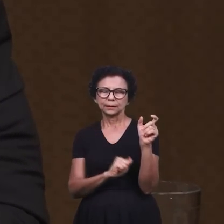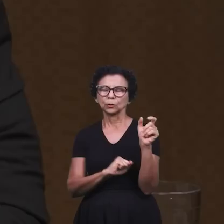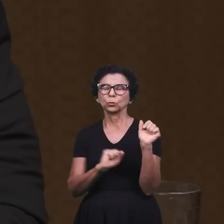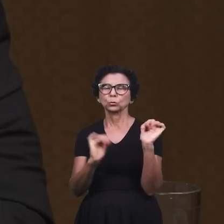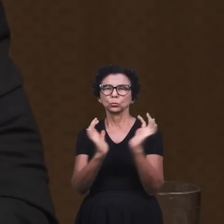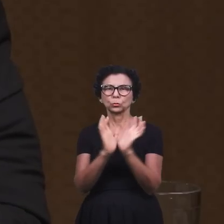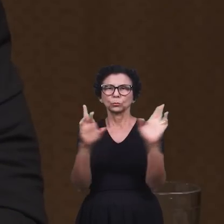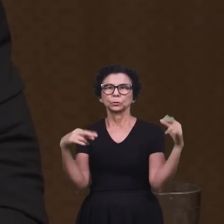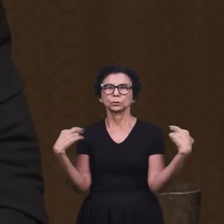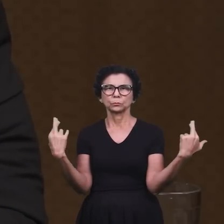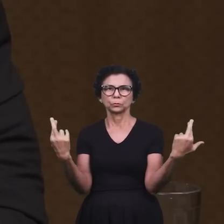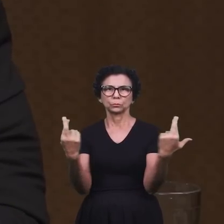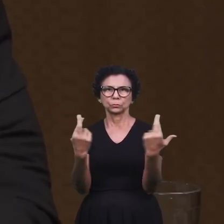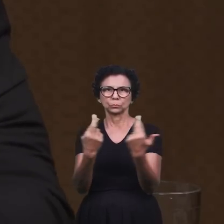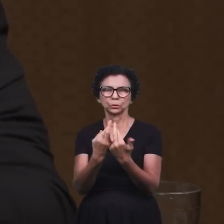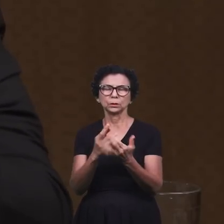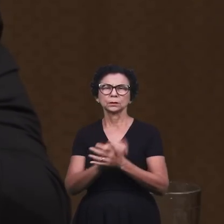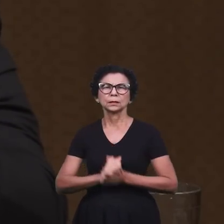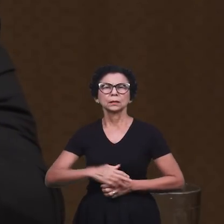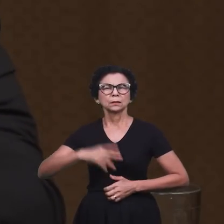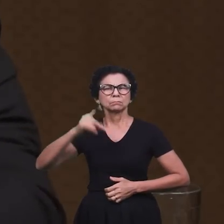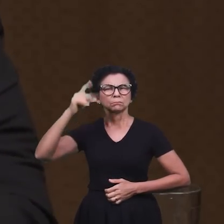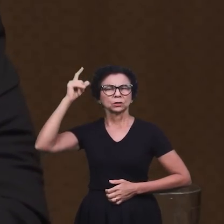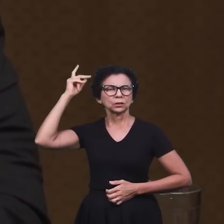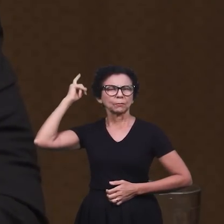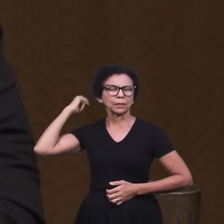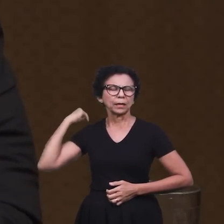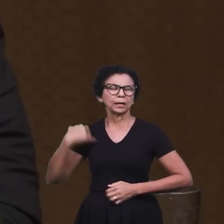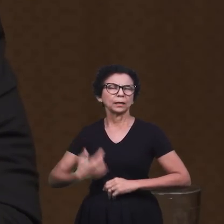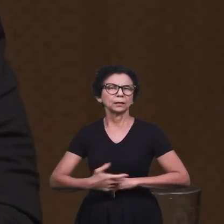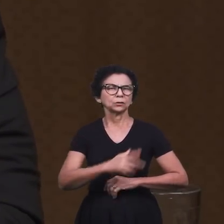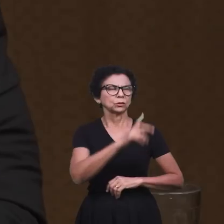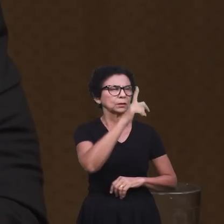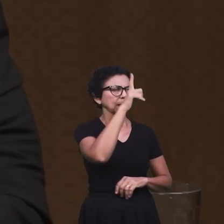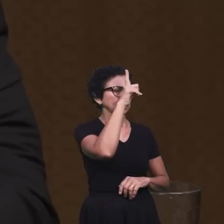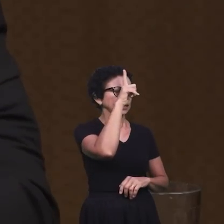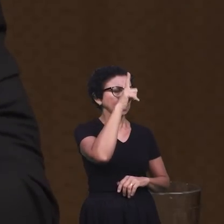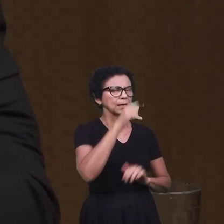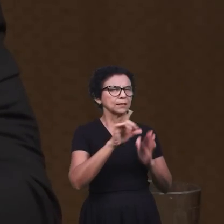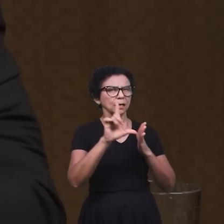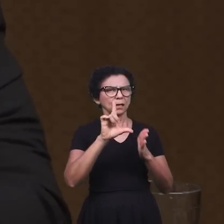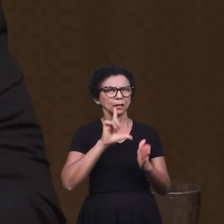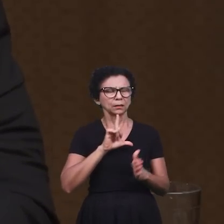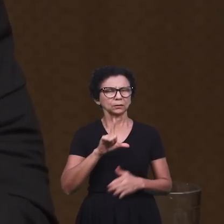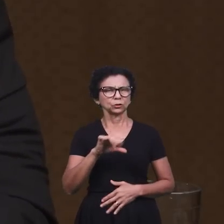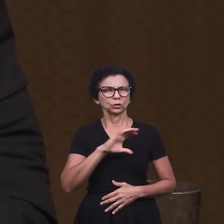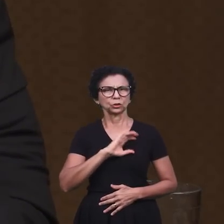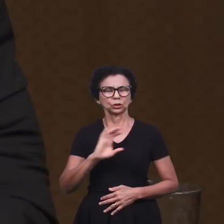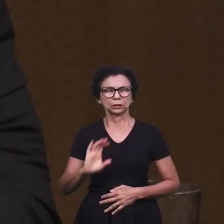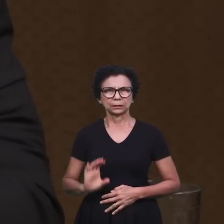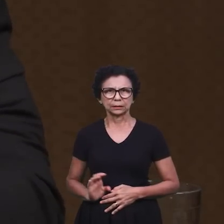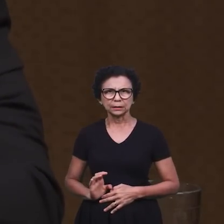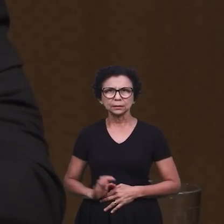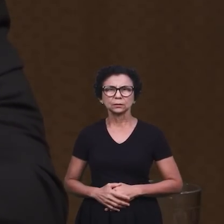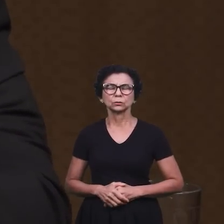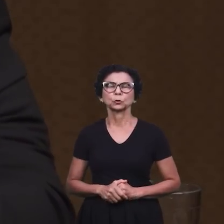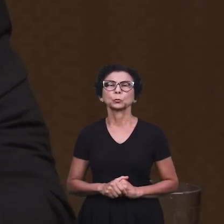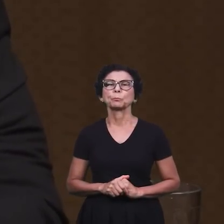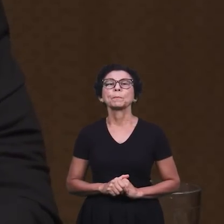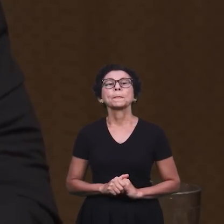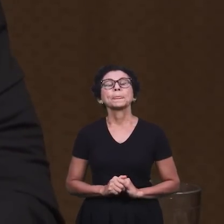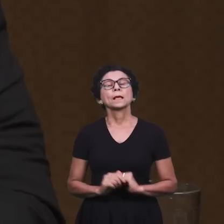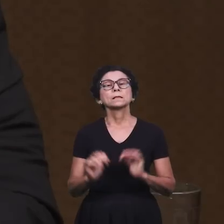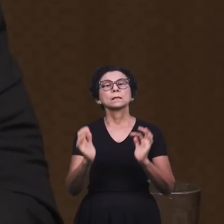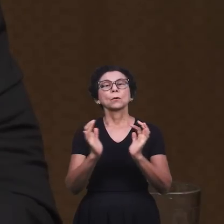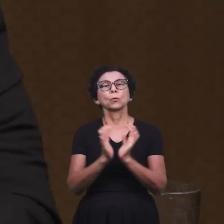ateniense, democracia que surgiu em Atenas no final do século VI a.C., havia uma assembleia que era reunida, uma assembleia de